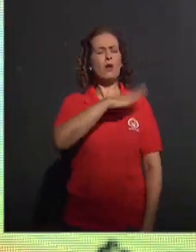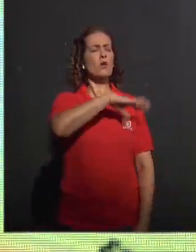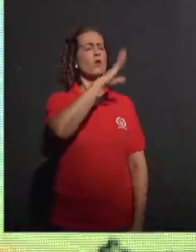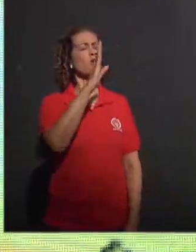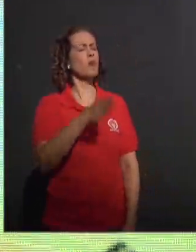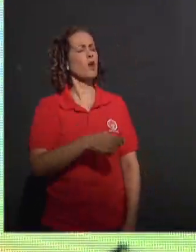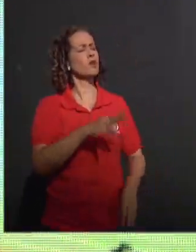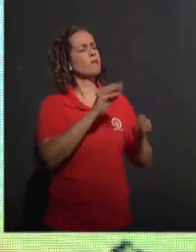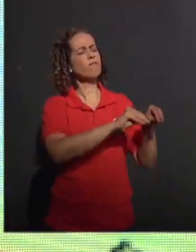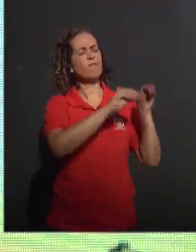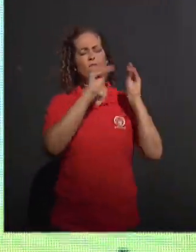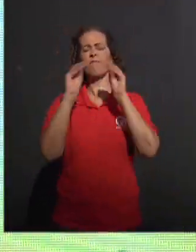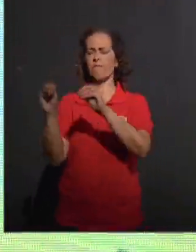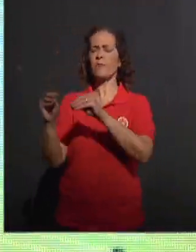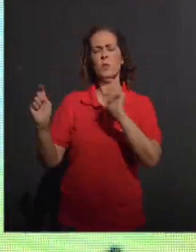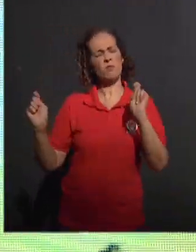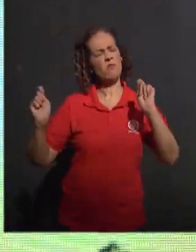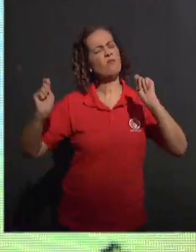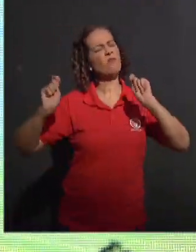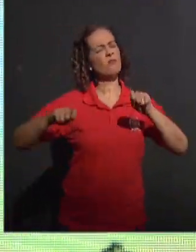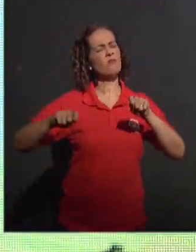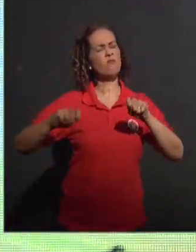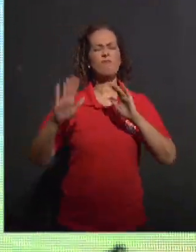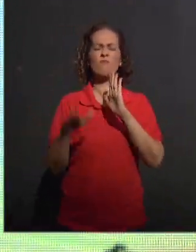Tu podes todas as coisas, Senhor.